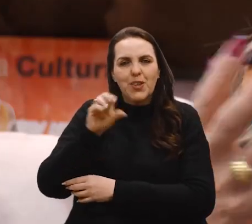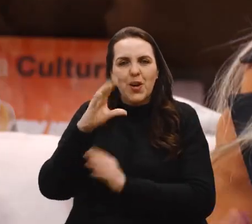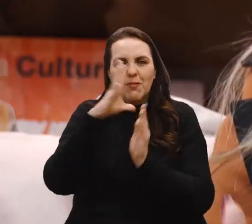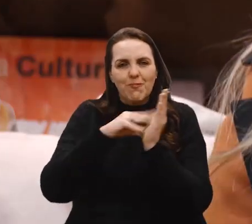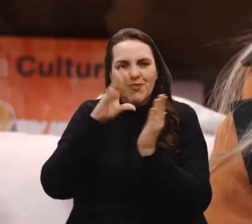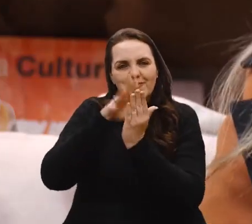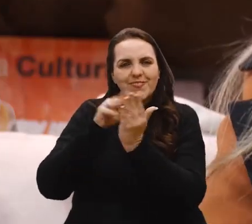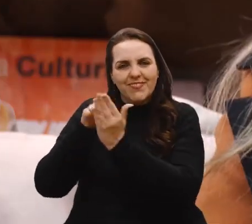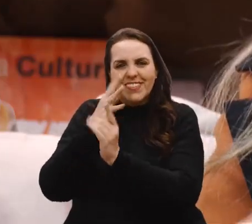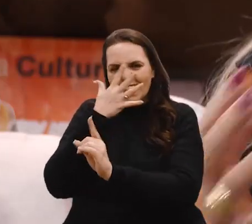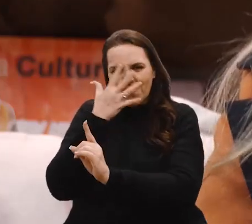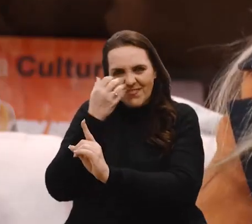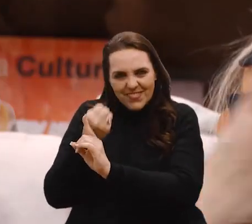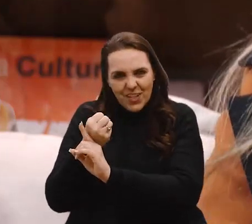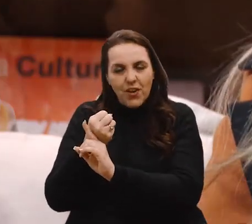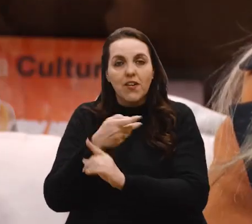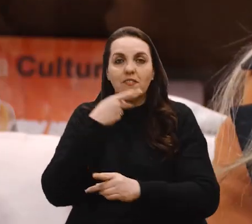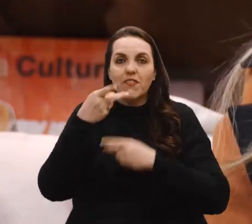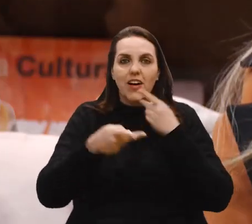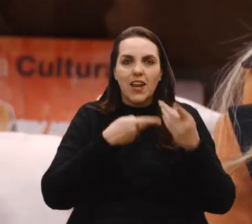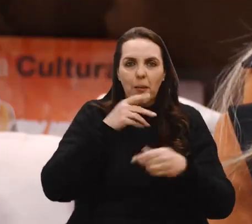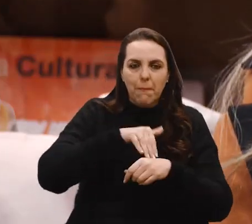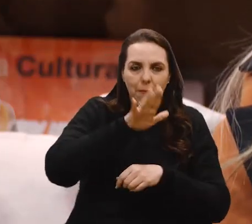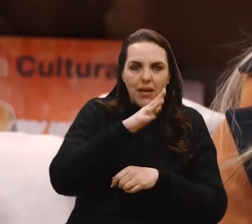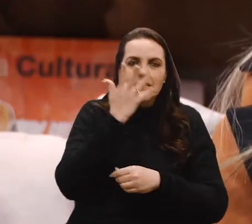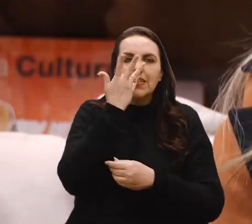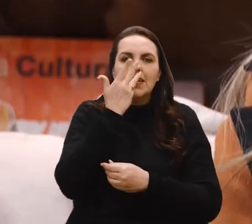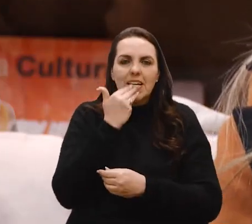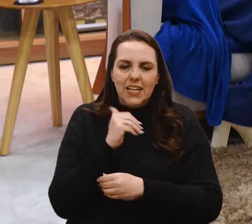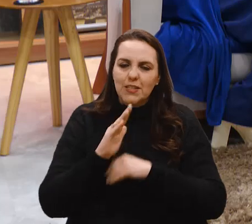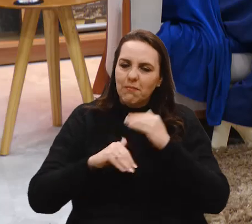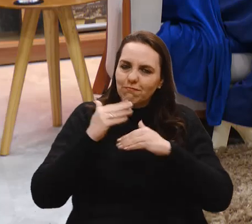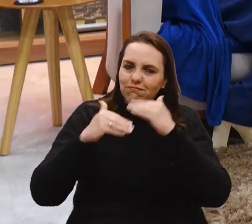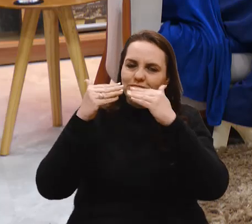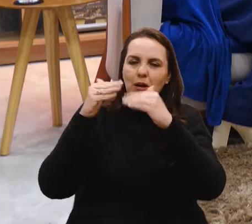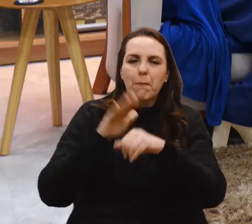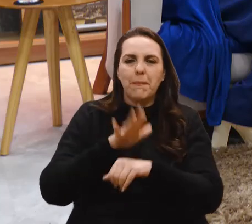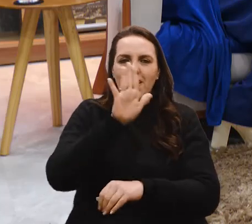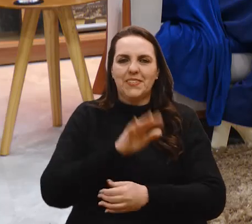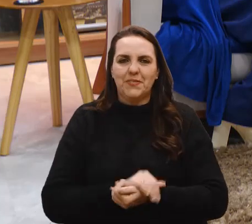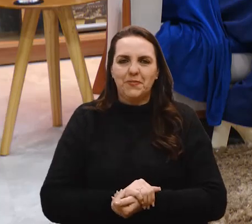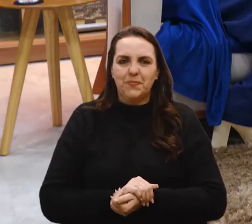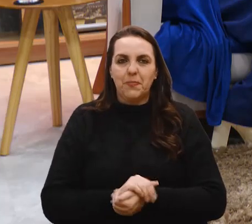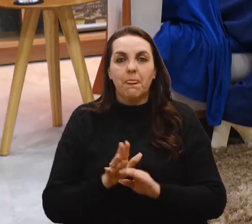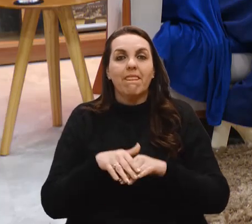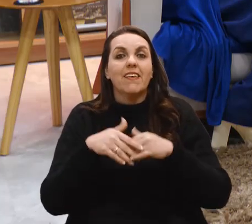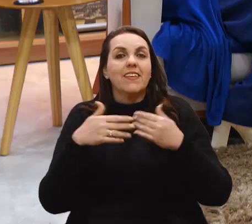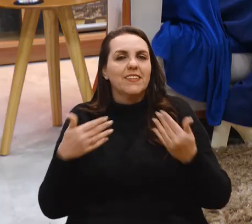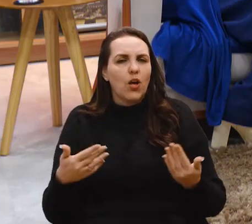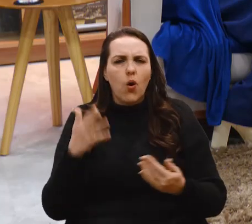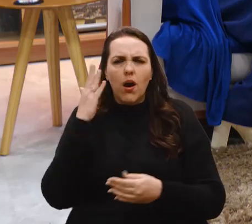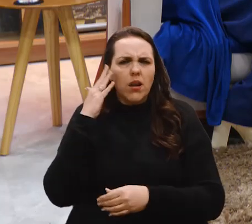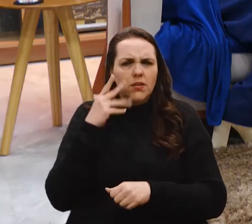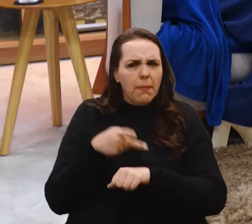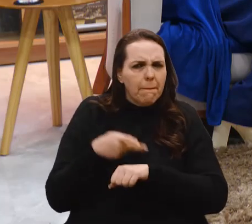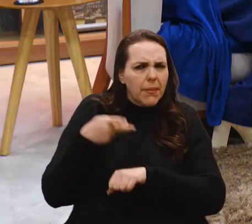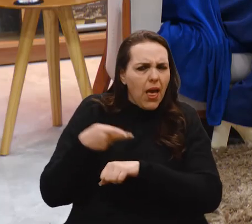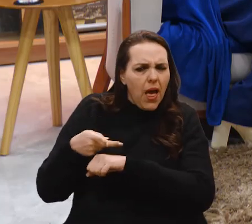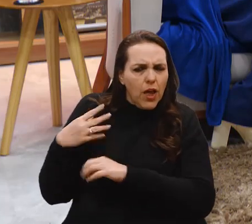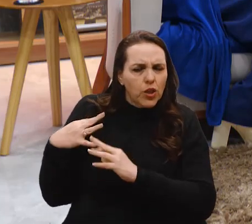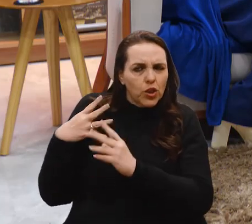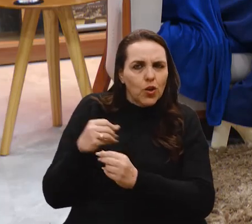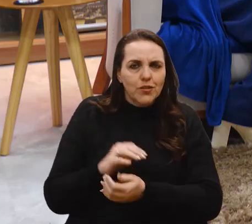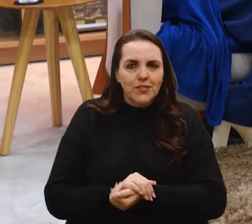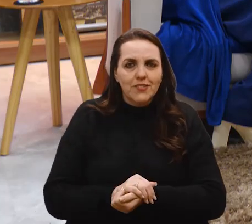quanto mais a gente falar, mais crianças, pessoas vão se desenvolver, né? Então, eu quero saber de todos esses títulos aí, mas também quero saber de